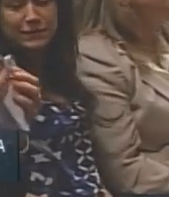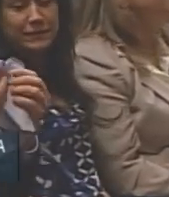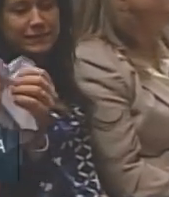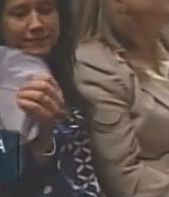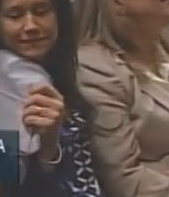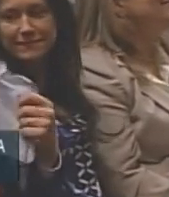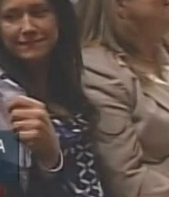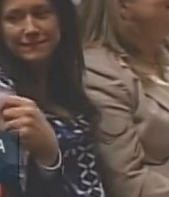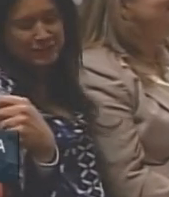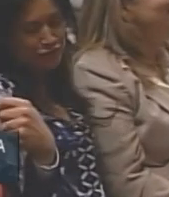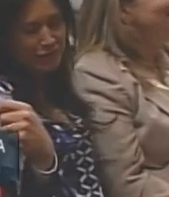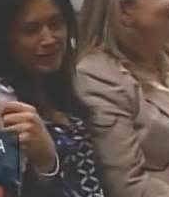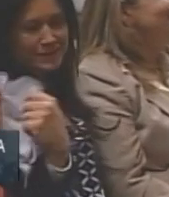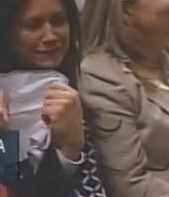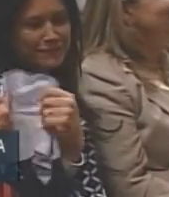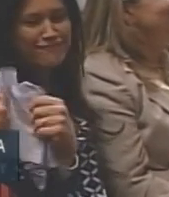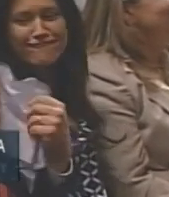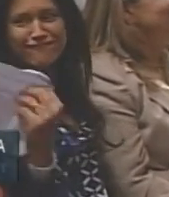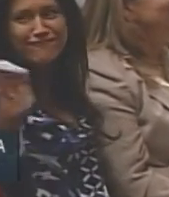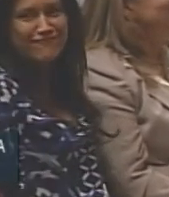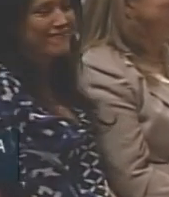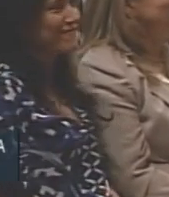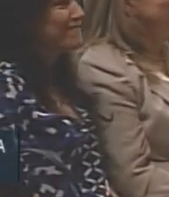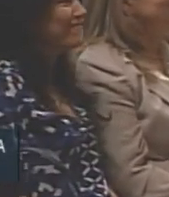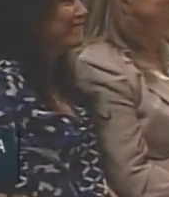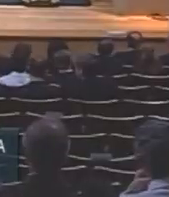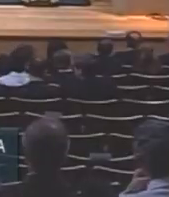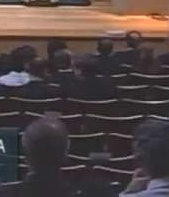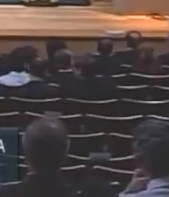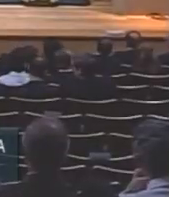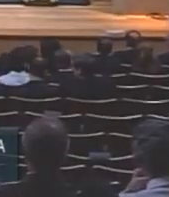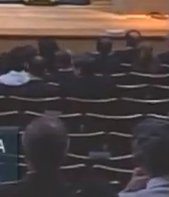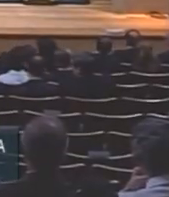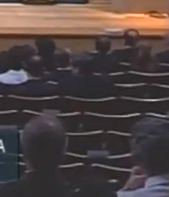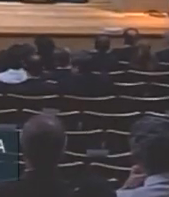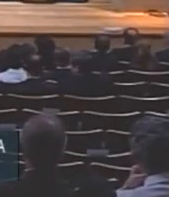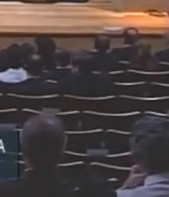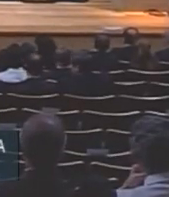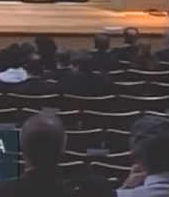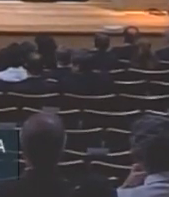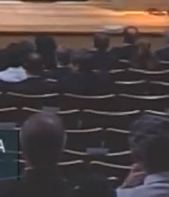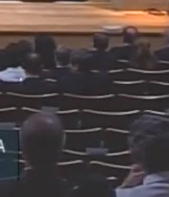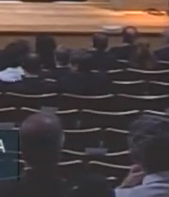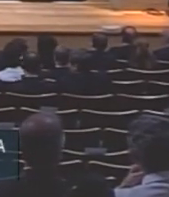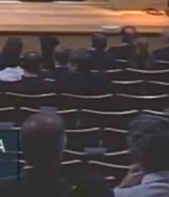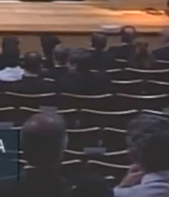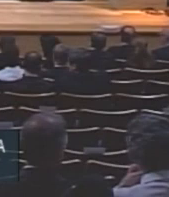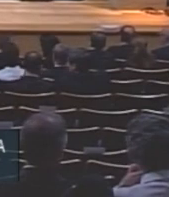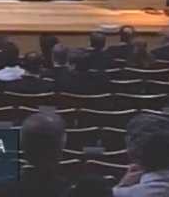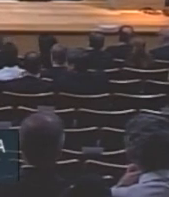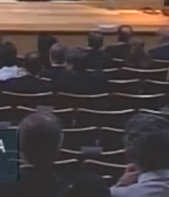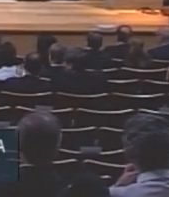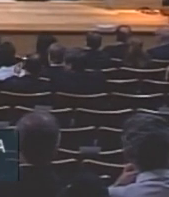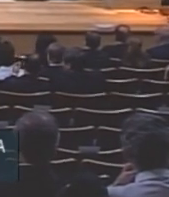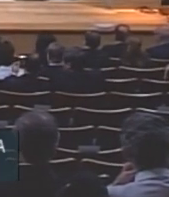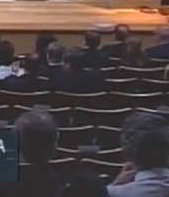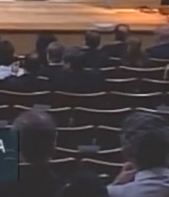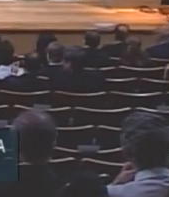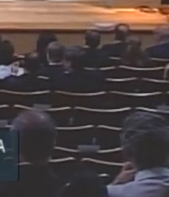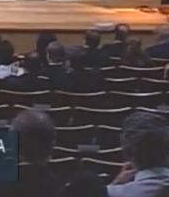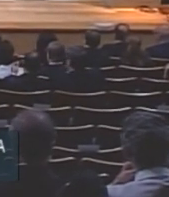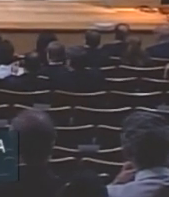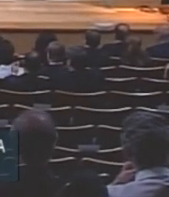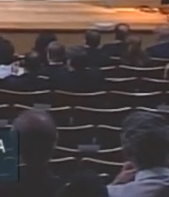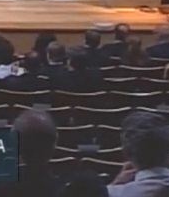de 4% de toda a produção científica nacional e 2,2% de toda a produção da